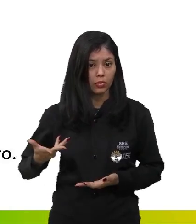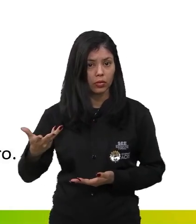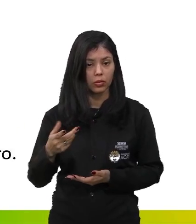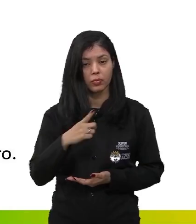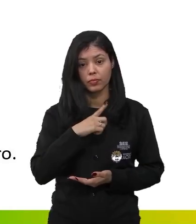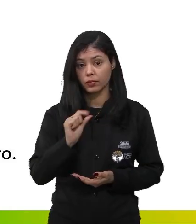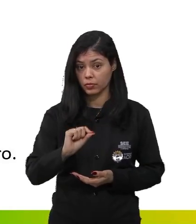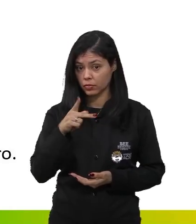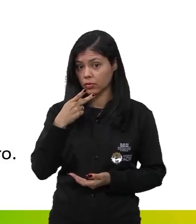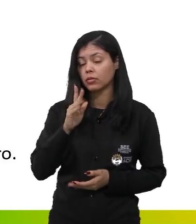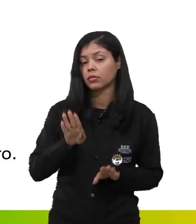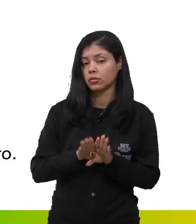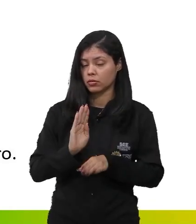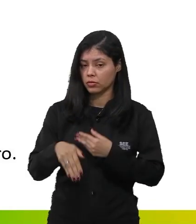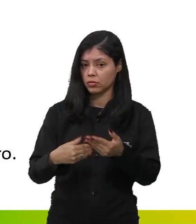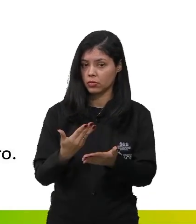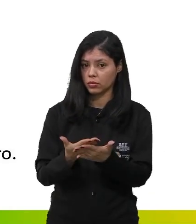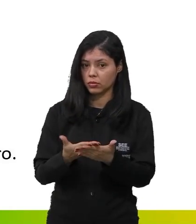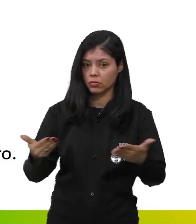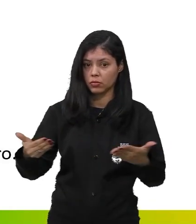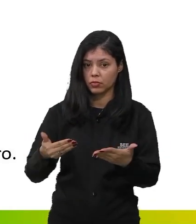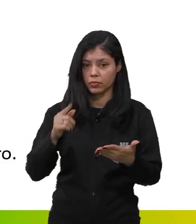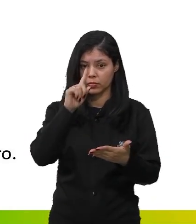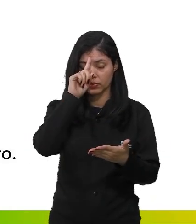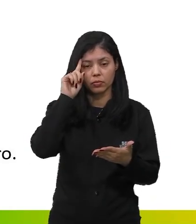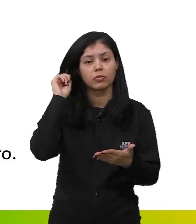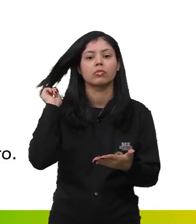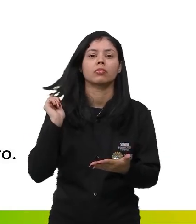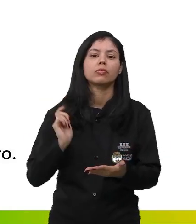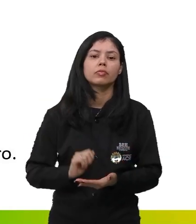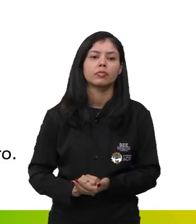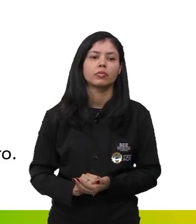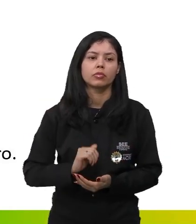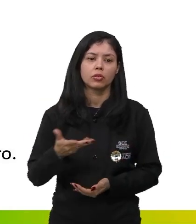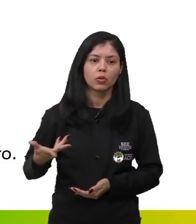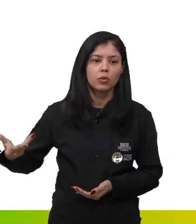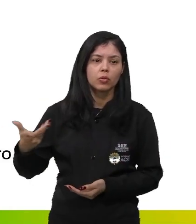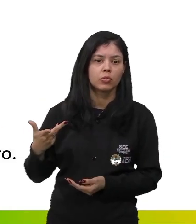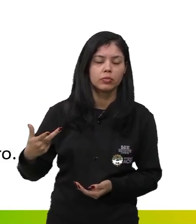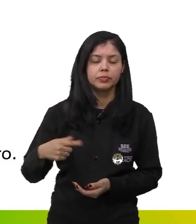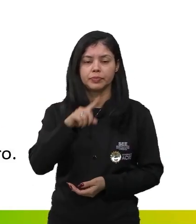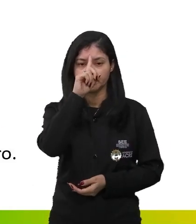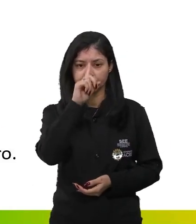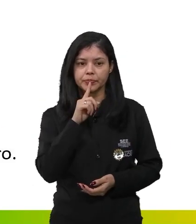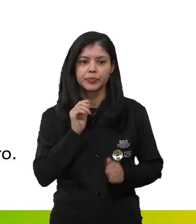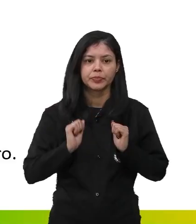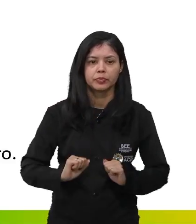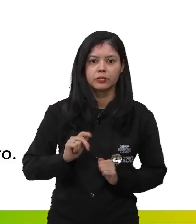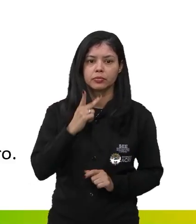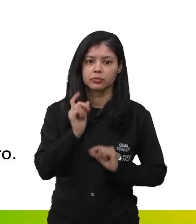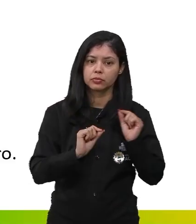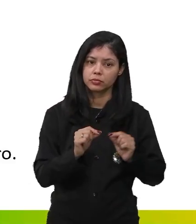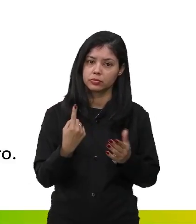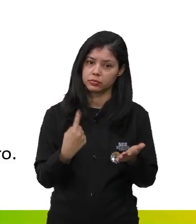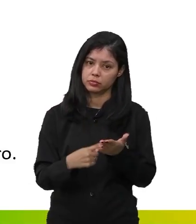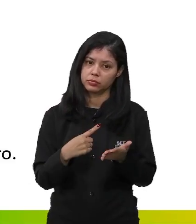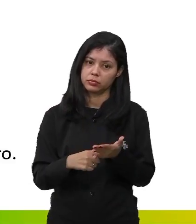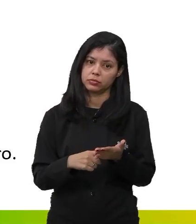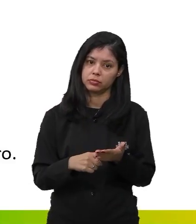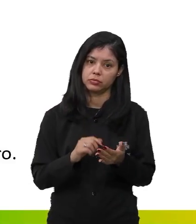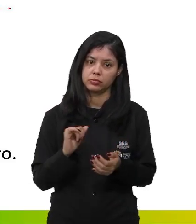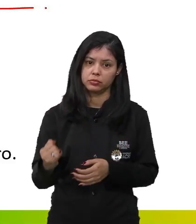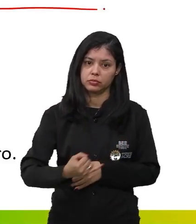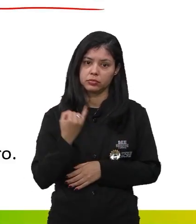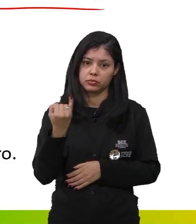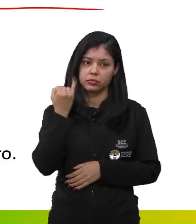Citei isso para vocês durante a aula de hoje. Com base nesse cenário, podemos afirmar que o